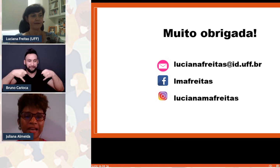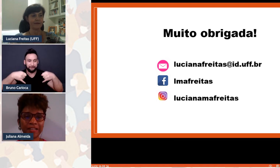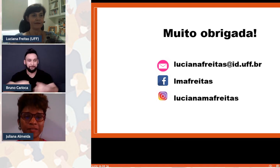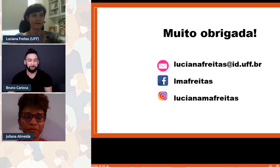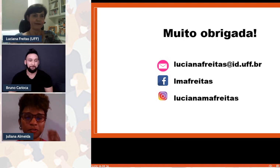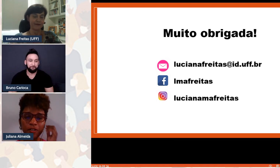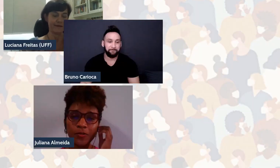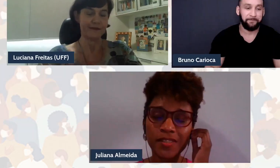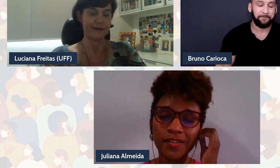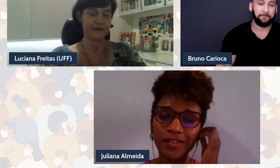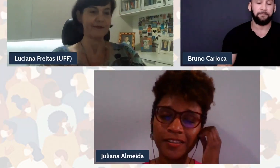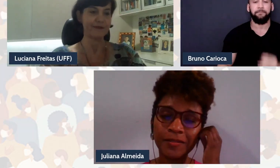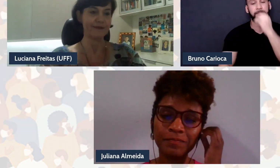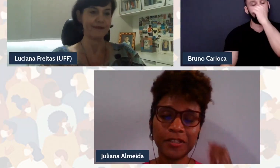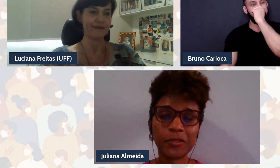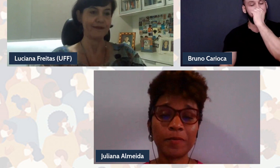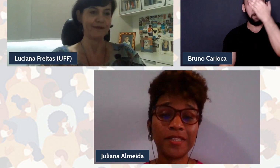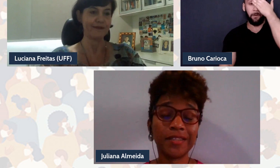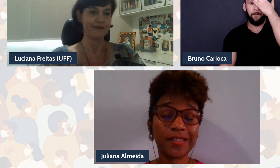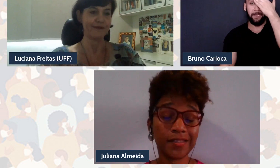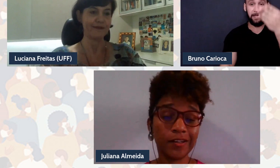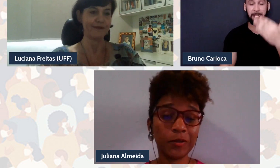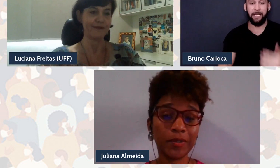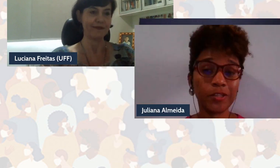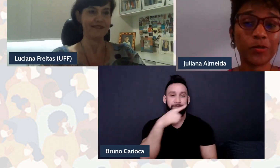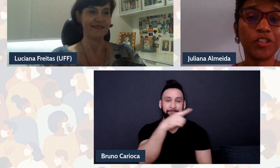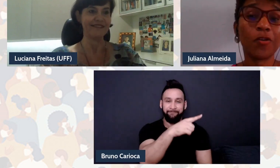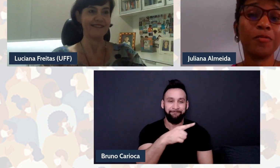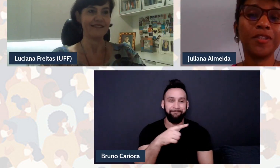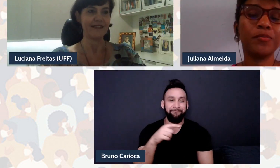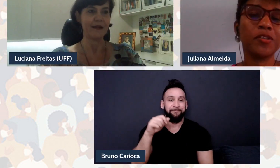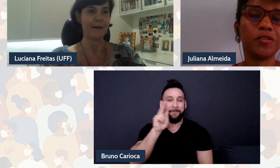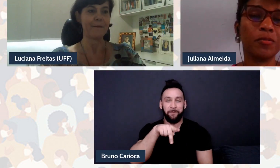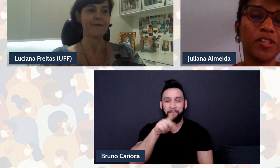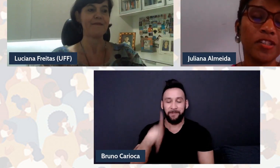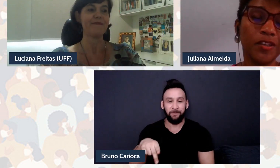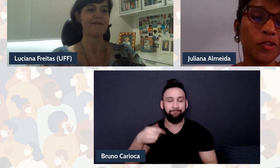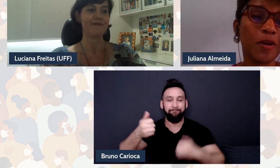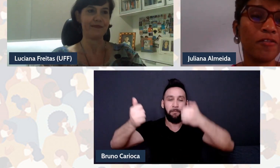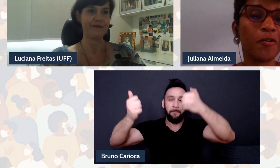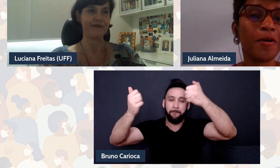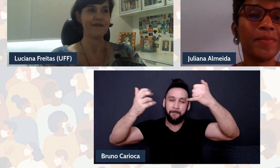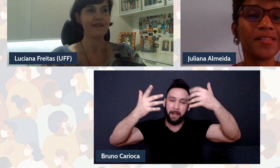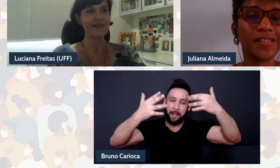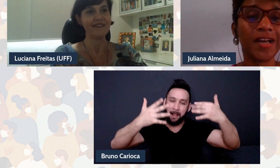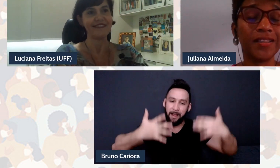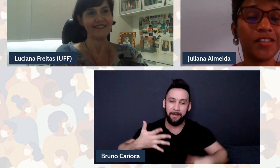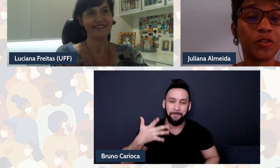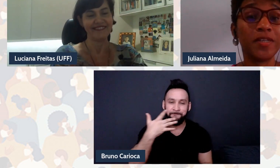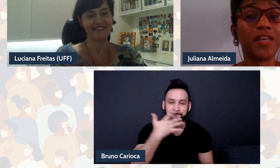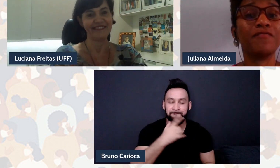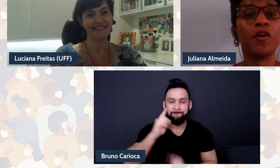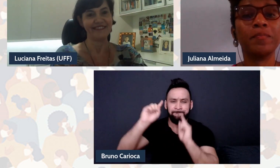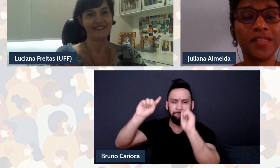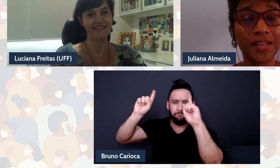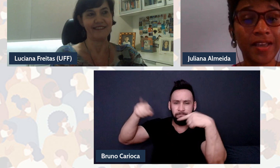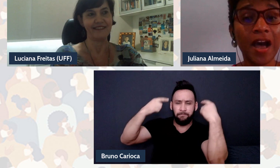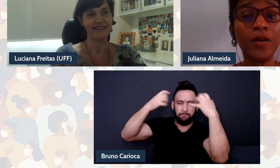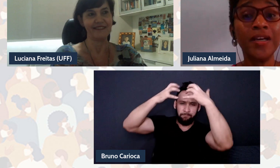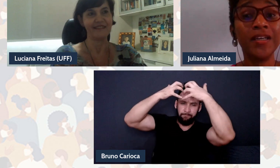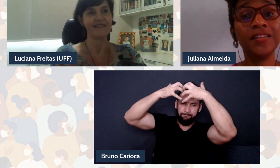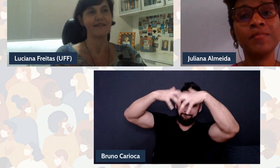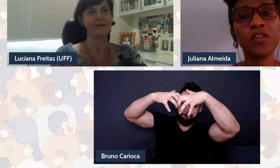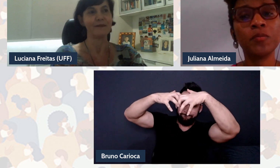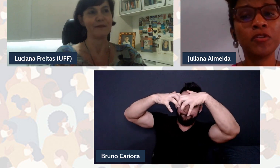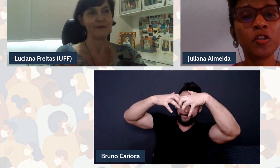Muito obrigada, professora Luciana, pela sua apresentação e pelas suas contribuições que nos provocam a pensar, né, sobre essa reforma